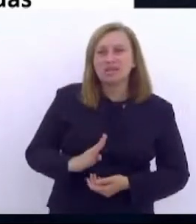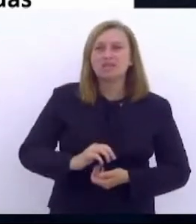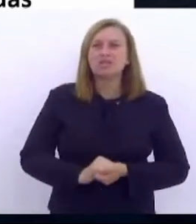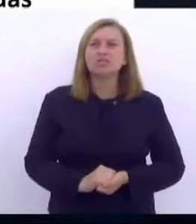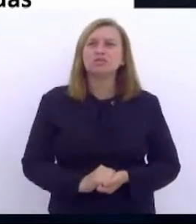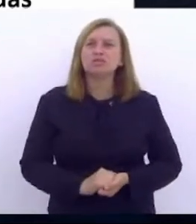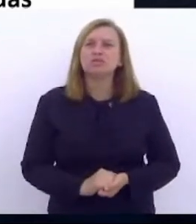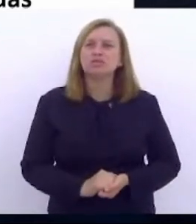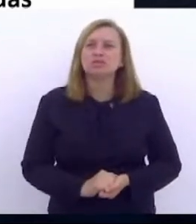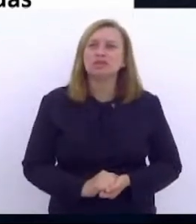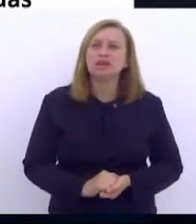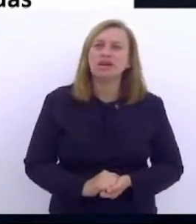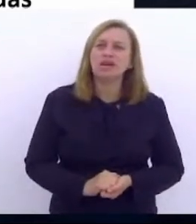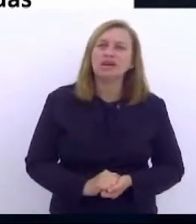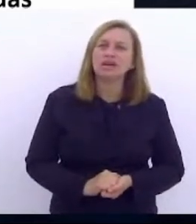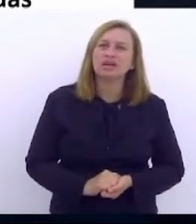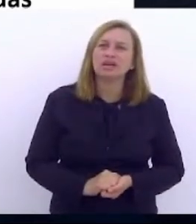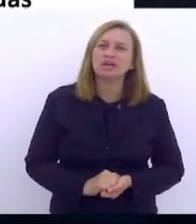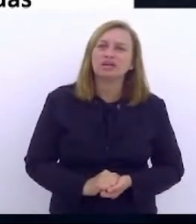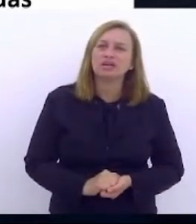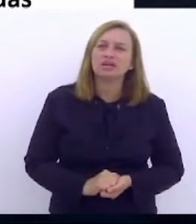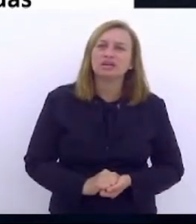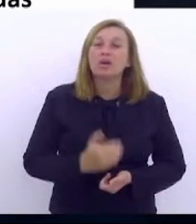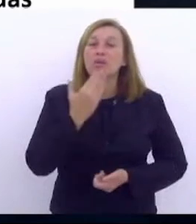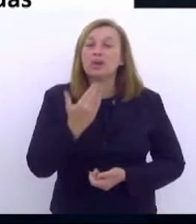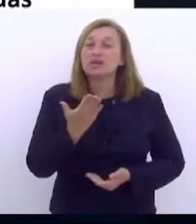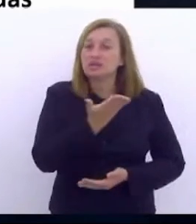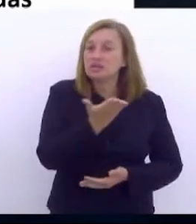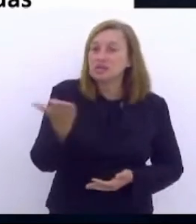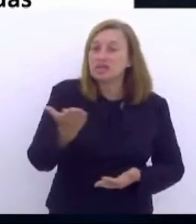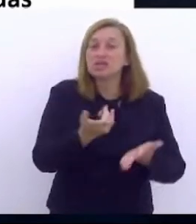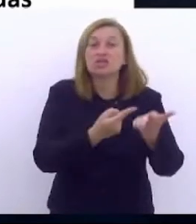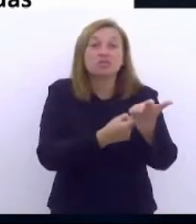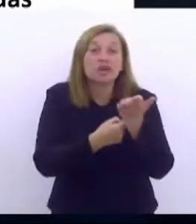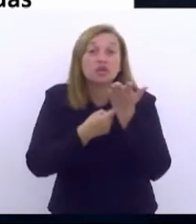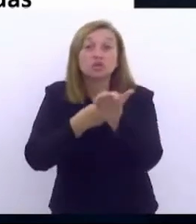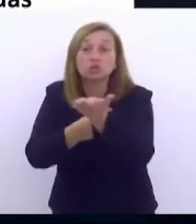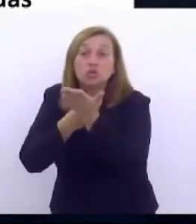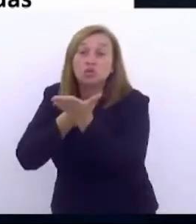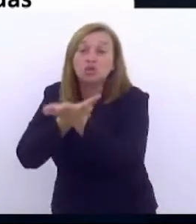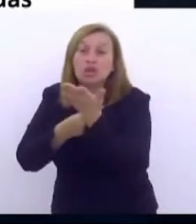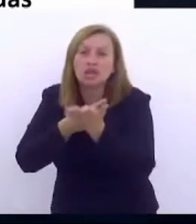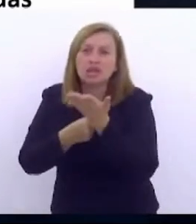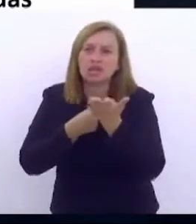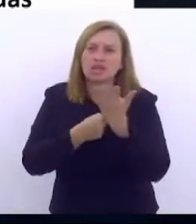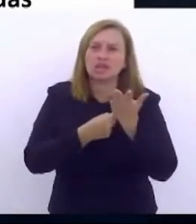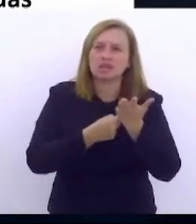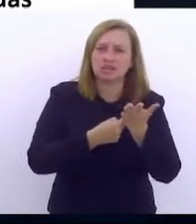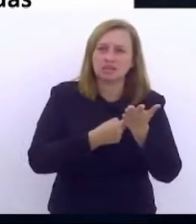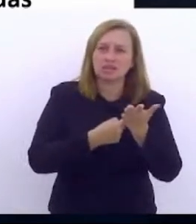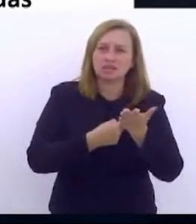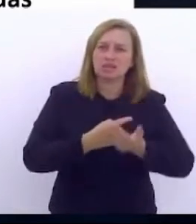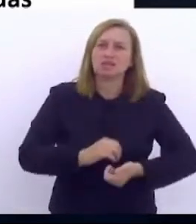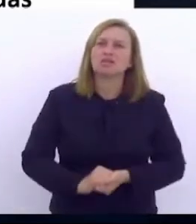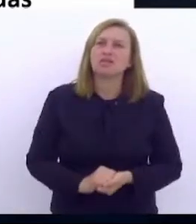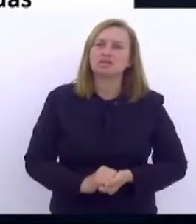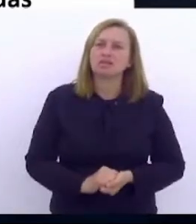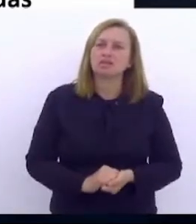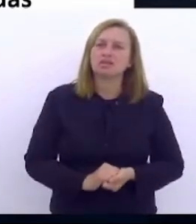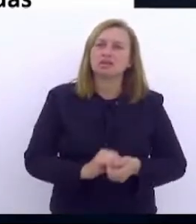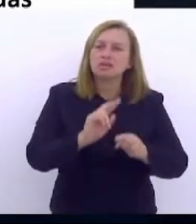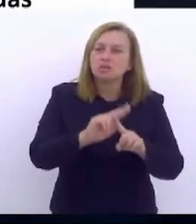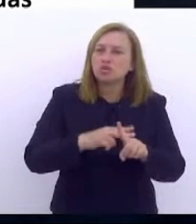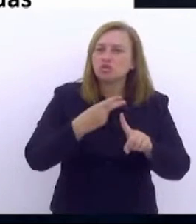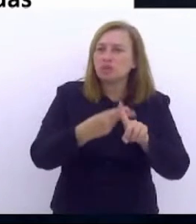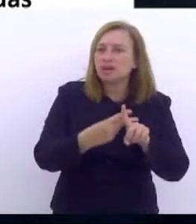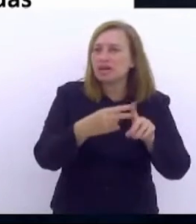pouco se sabe disso, né? Eu peço a todos aqui que me ajudem a disseminar essa informação, sendo